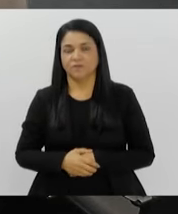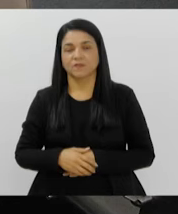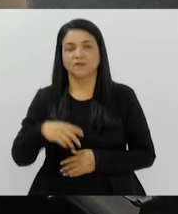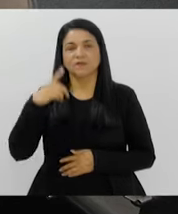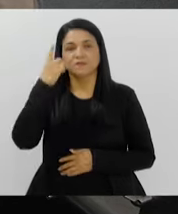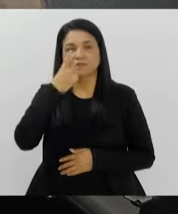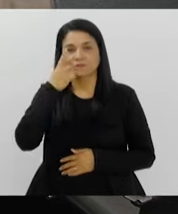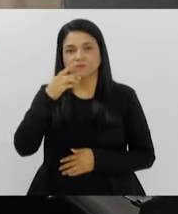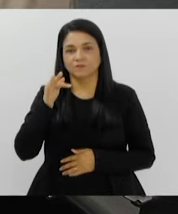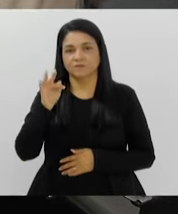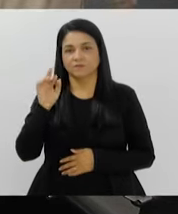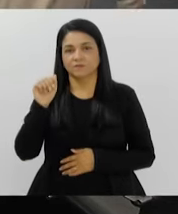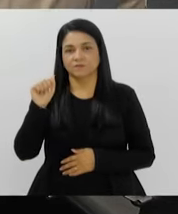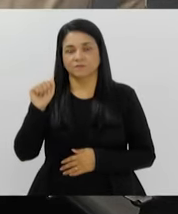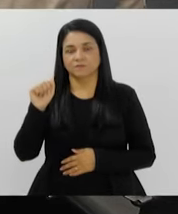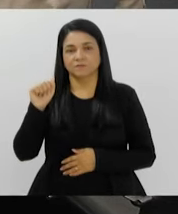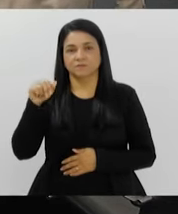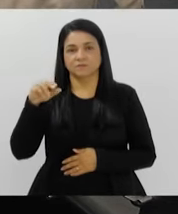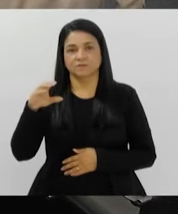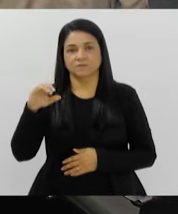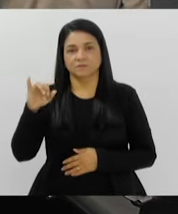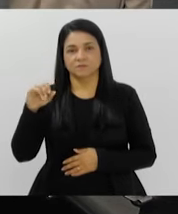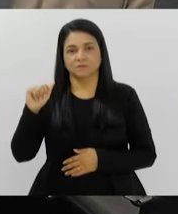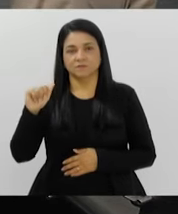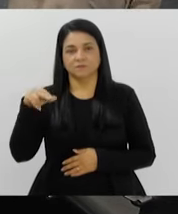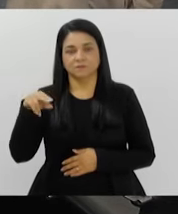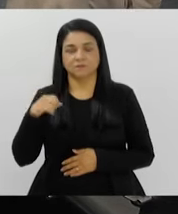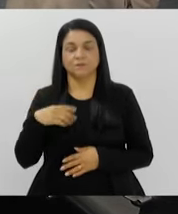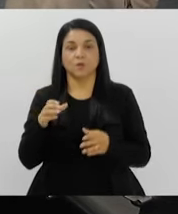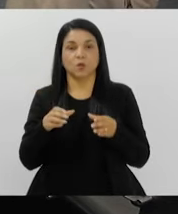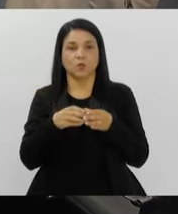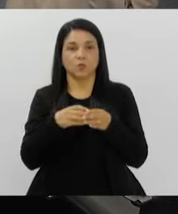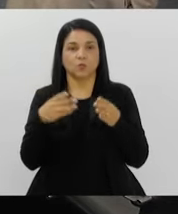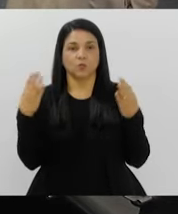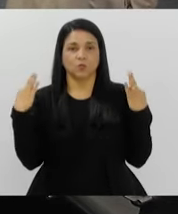Deputada Franciane Mota, por favor, pela Comissão de Cultura.